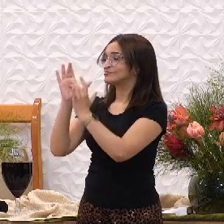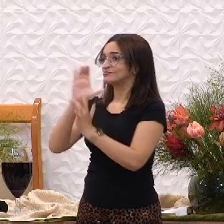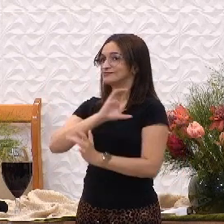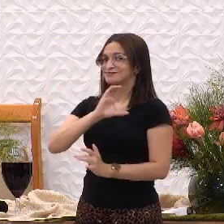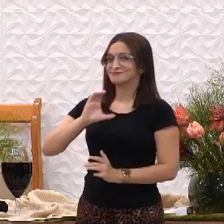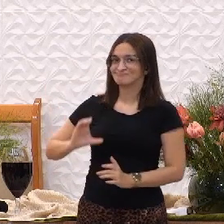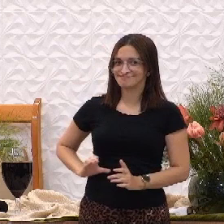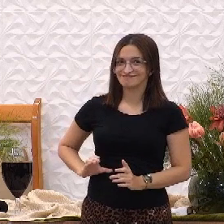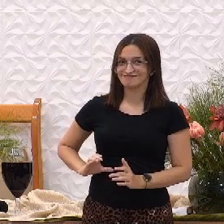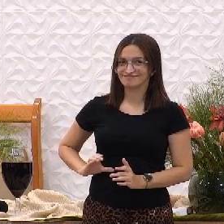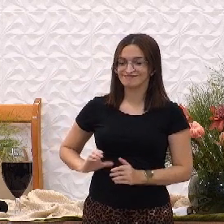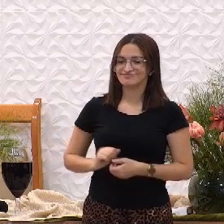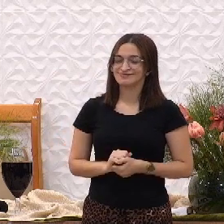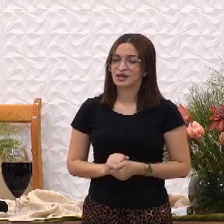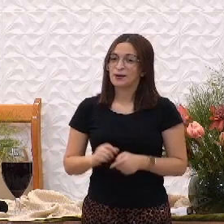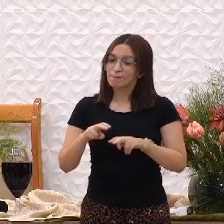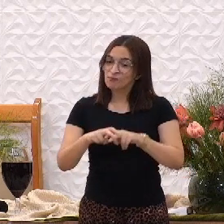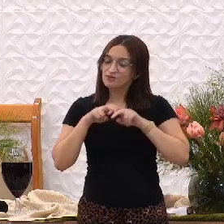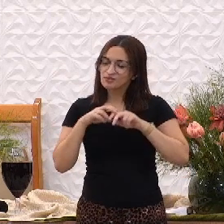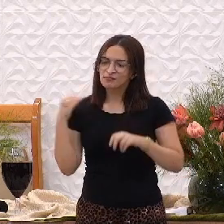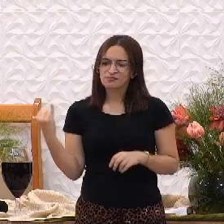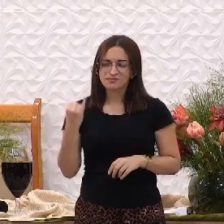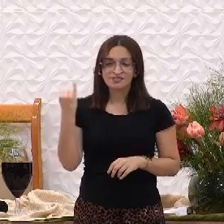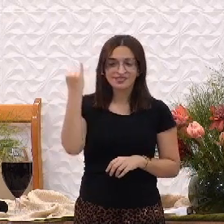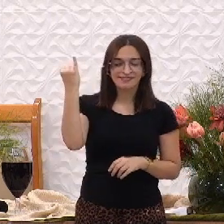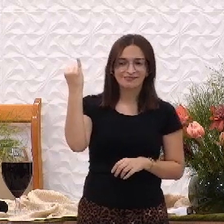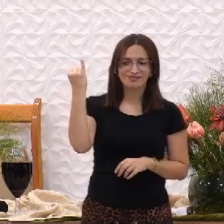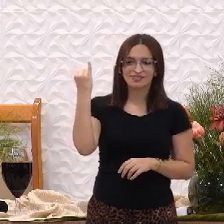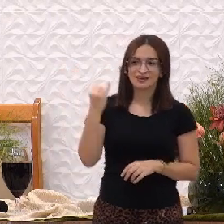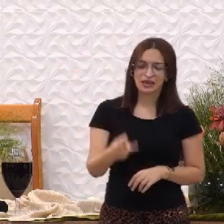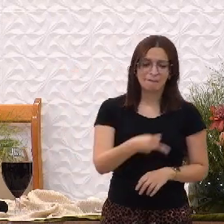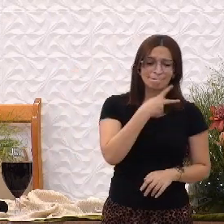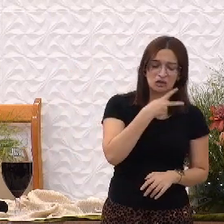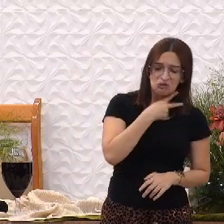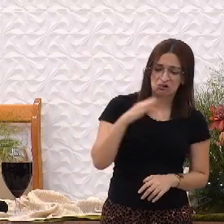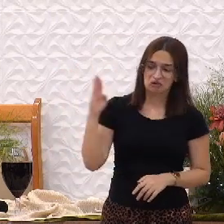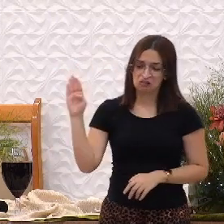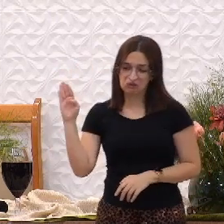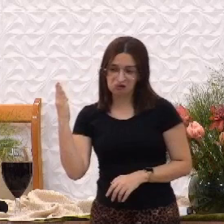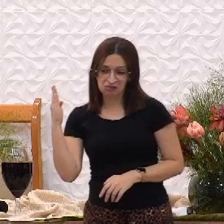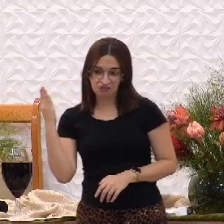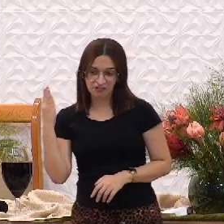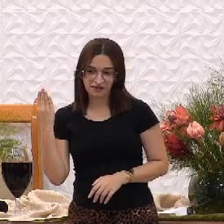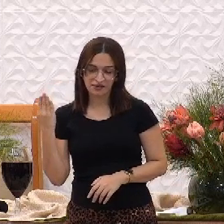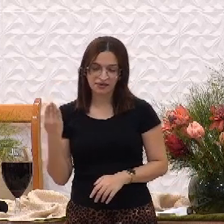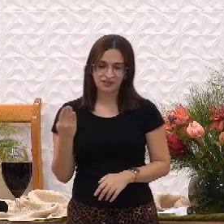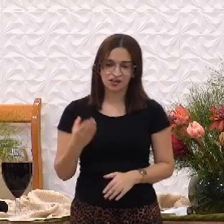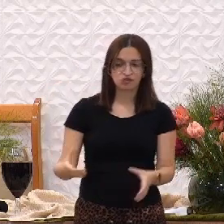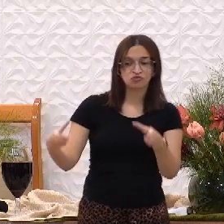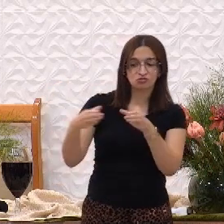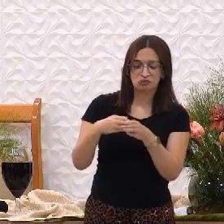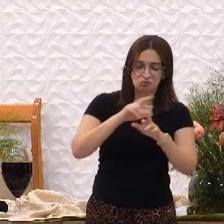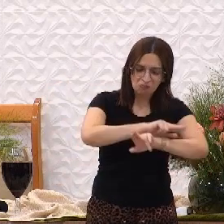ao papel missionário da igreja, tá? Seja presbiteriana, seja batista, seja congregacional, nós temos